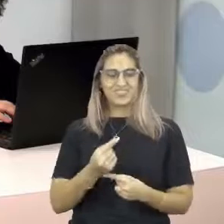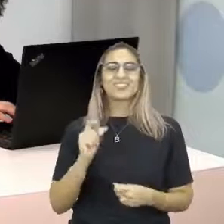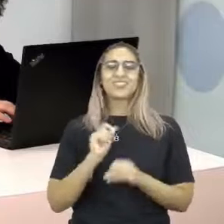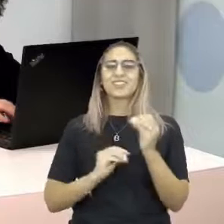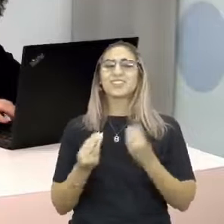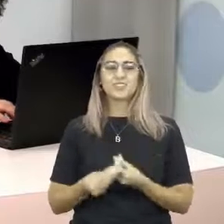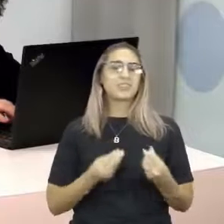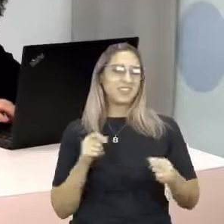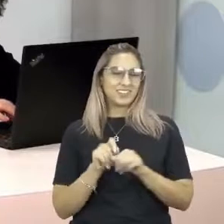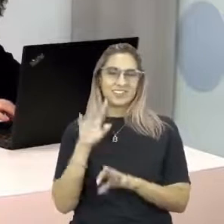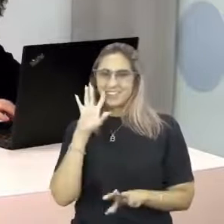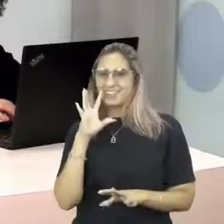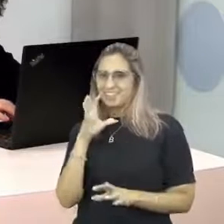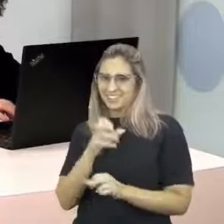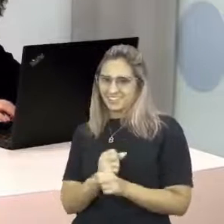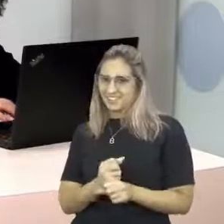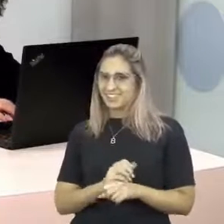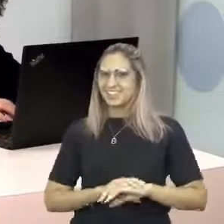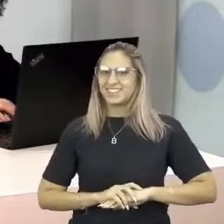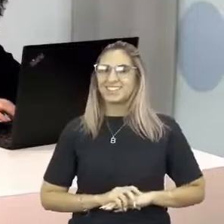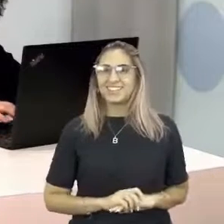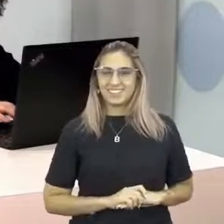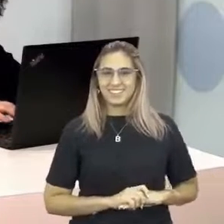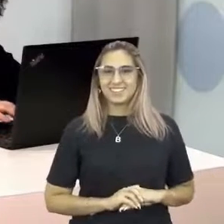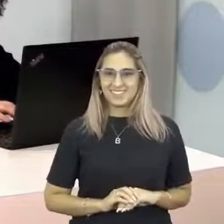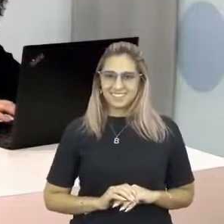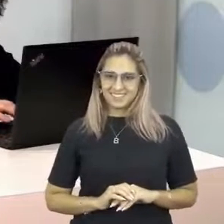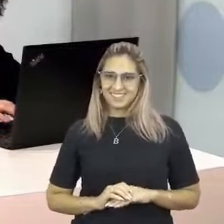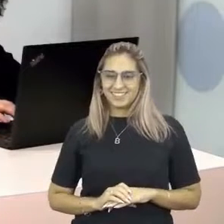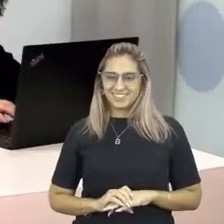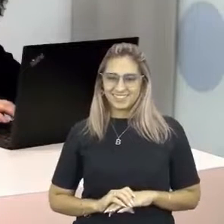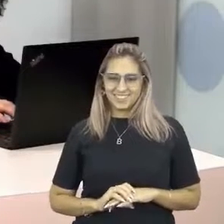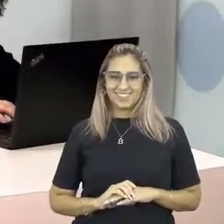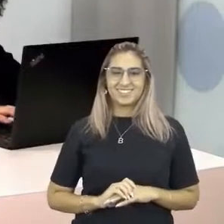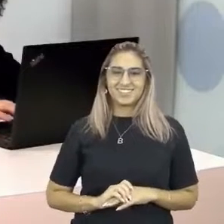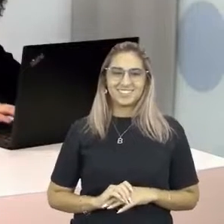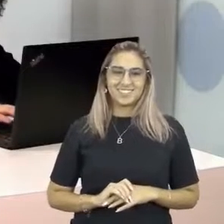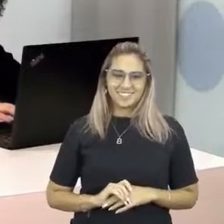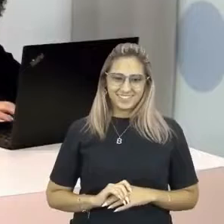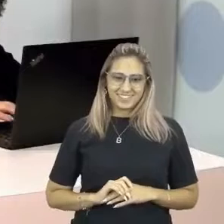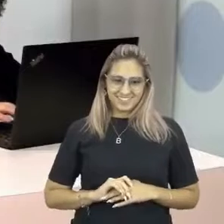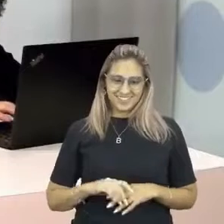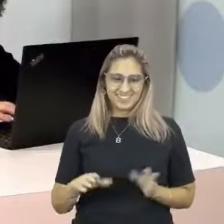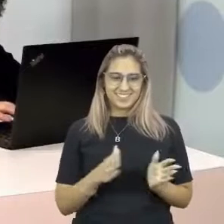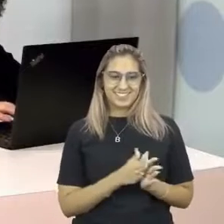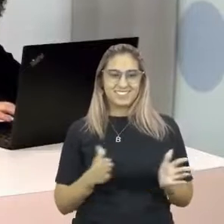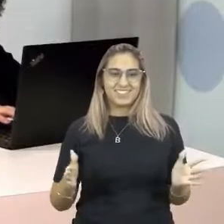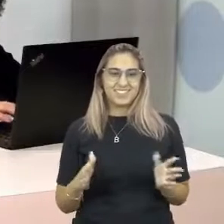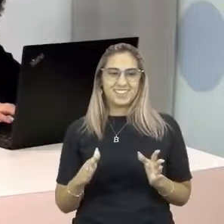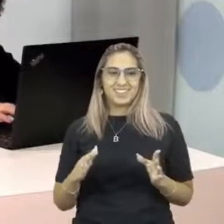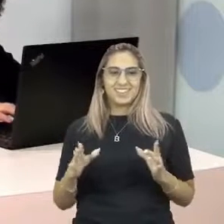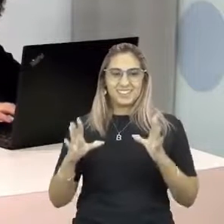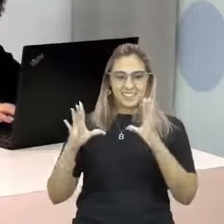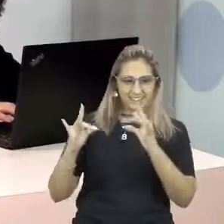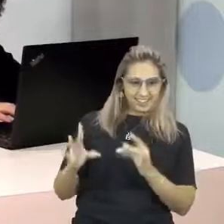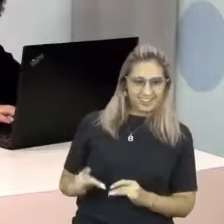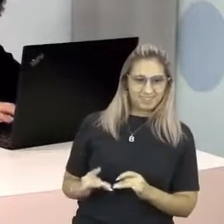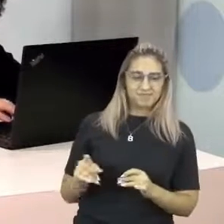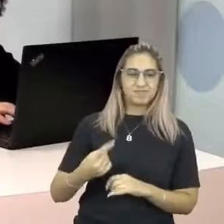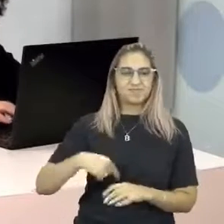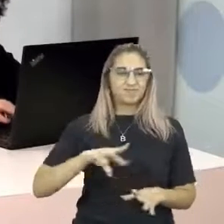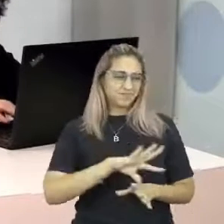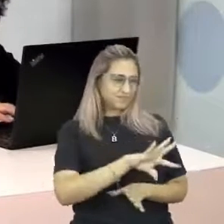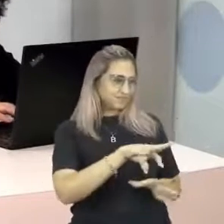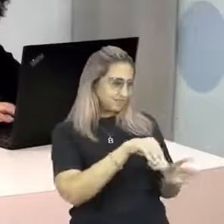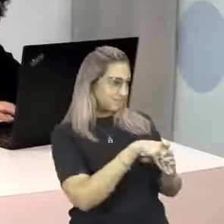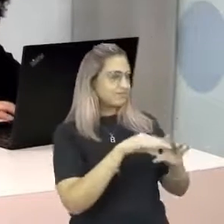ser feito esse cálculo? Vai ser feito muito parecido com o cálculo feito com os efetivos e os estáveis. A gente pegou um